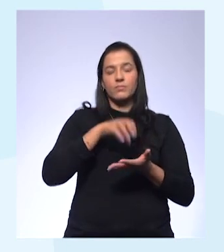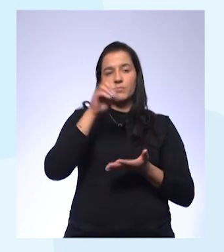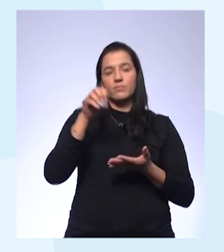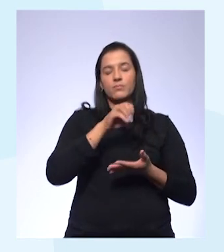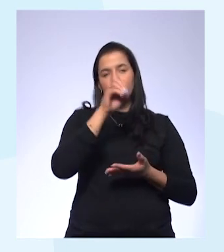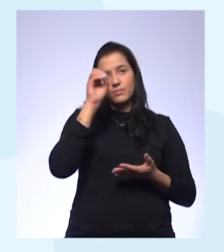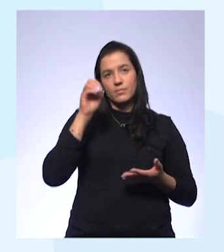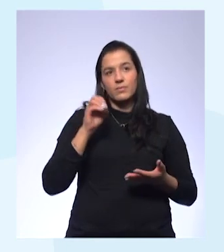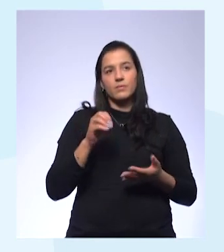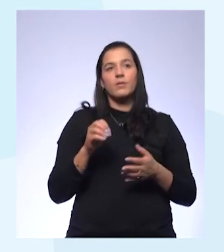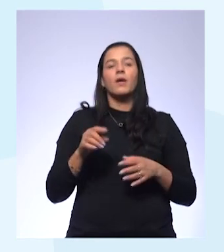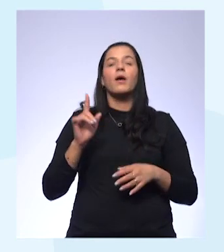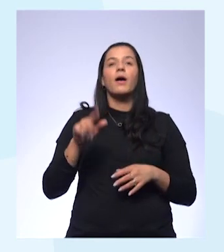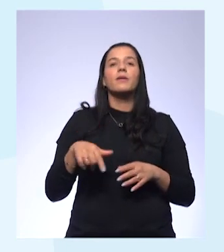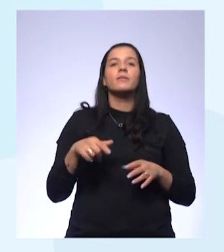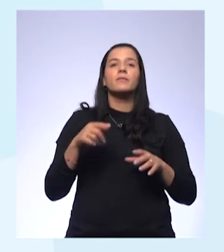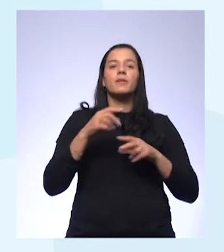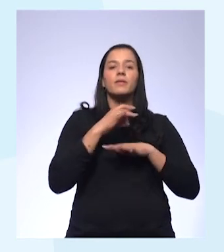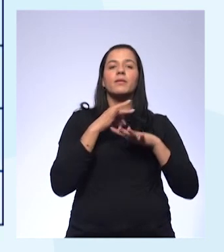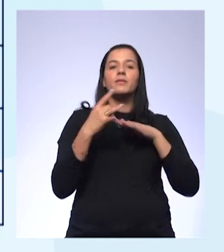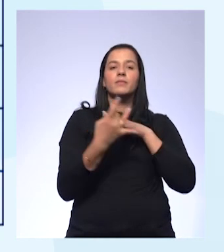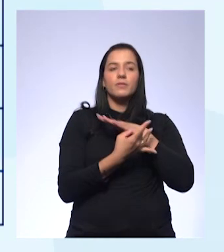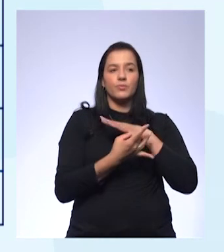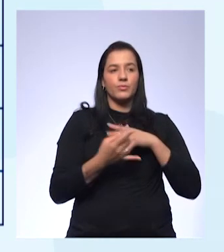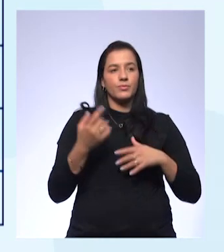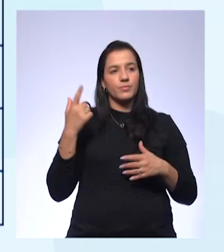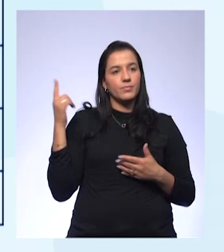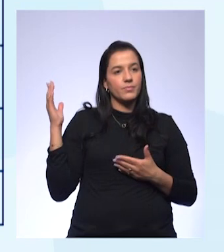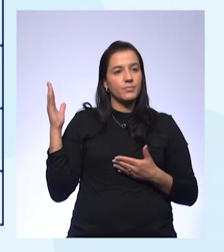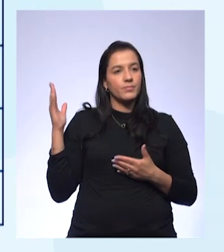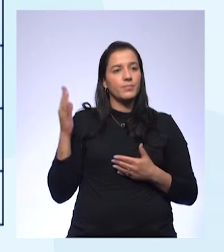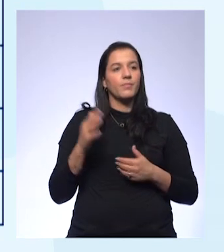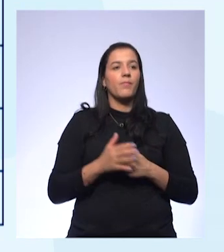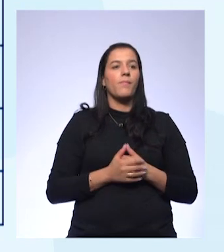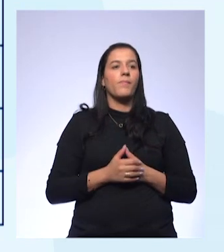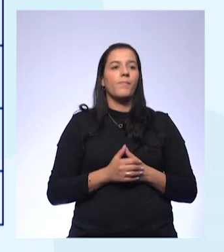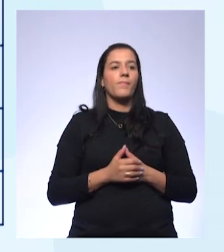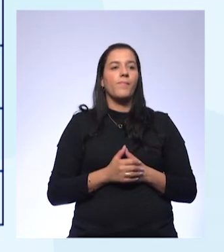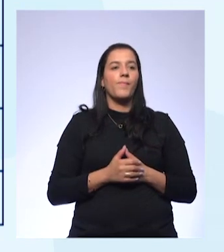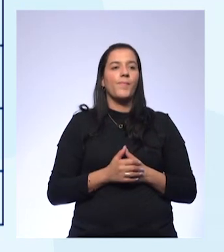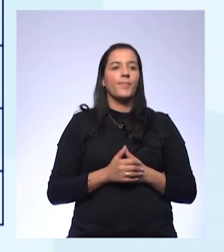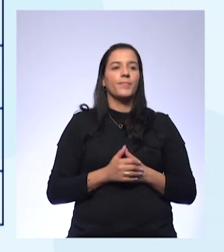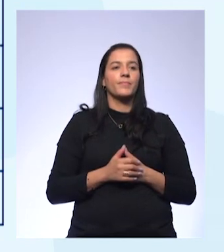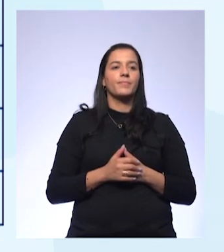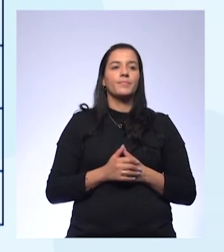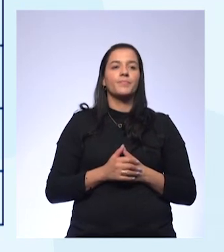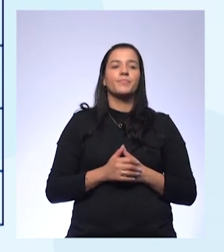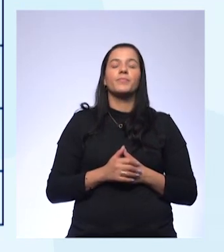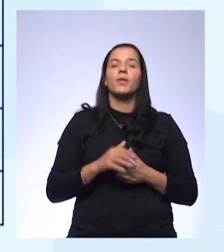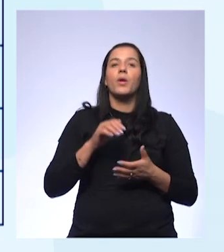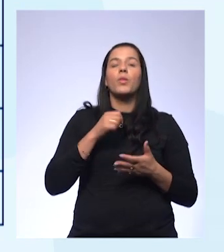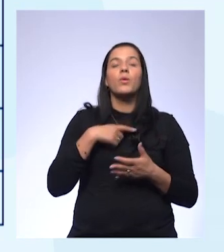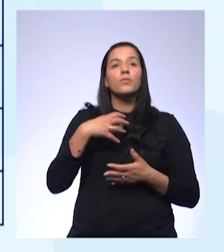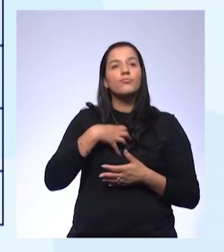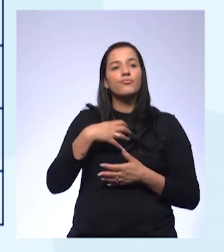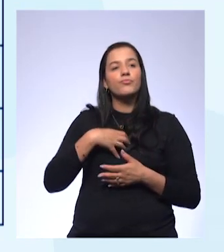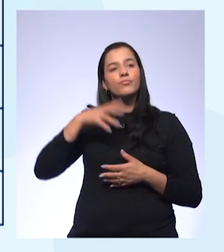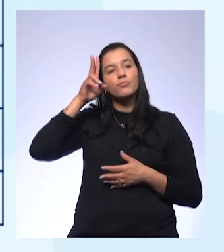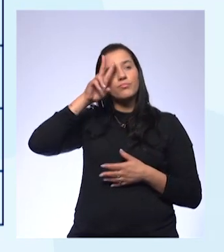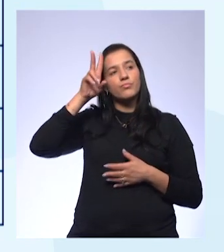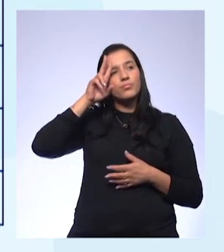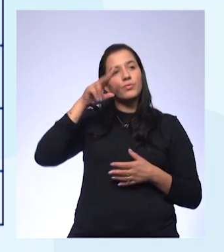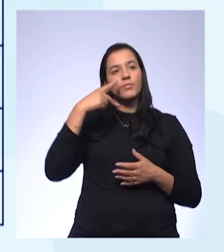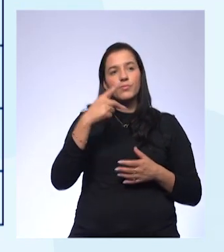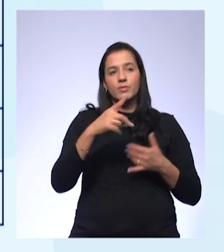#EuNoCMSP nas redes sociais. Vou pontuar aqui a questão da nossa atitude historiadora, é importante. Vocês podem